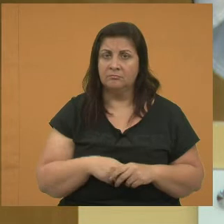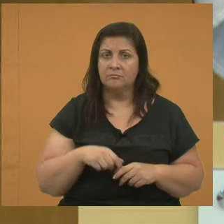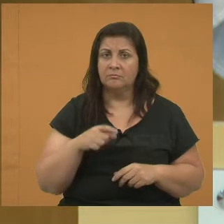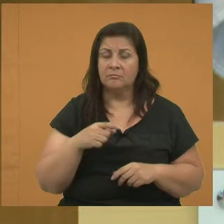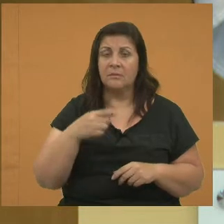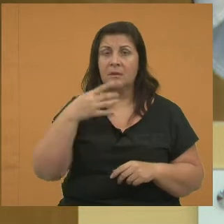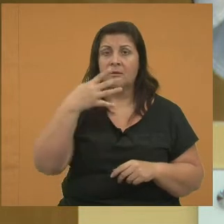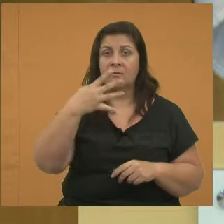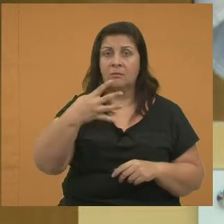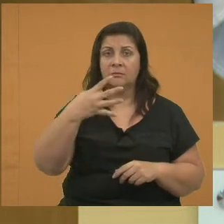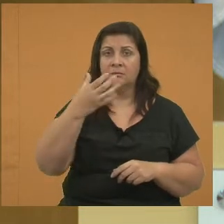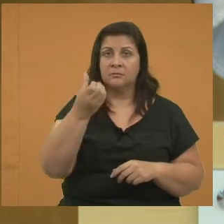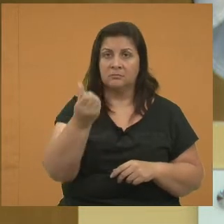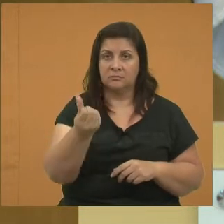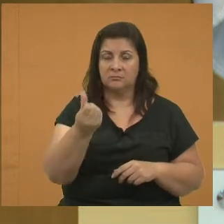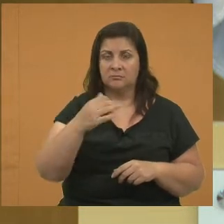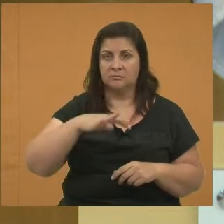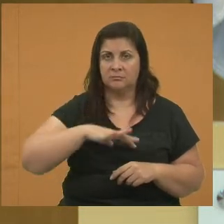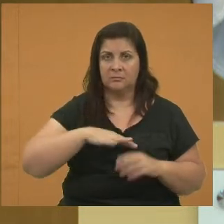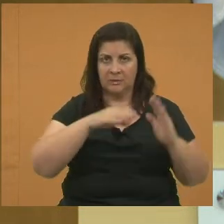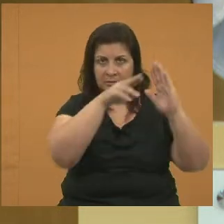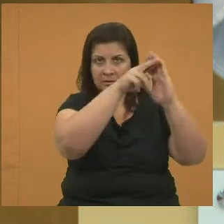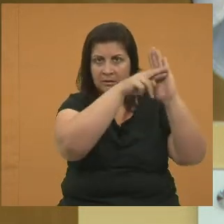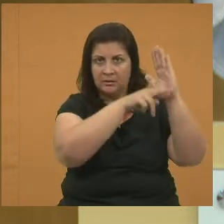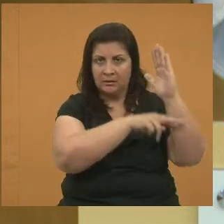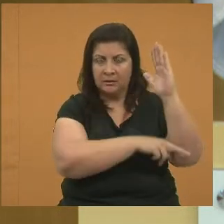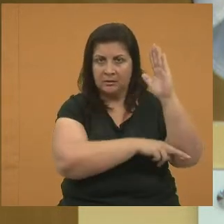a 46ª cidade do Brasil.